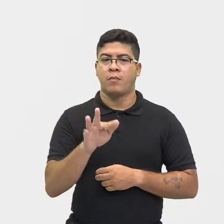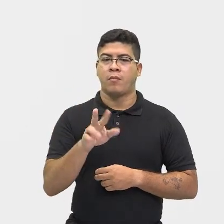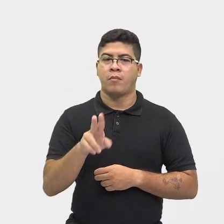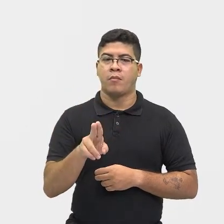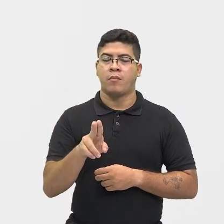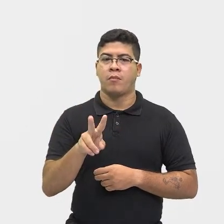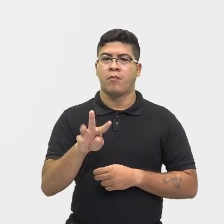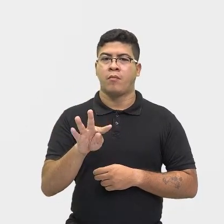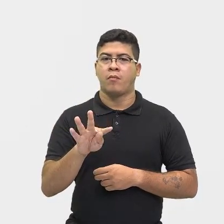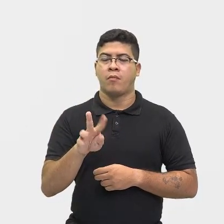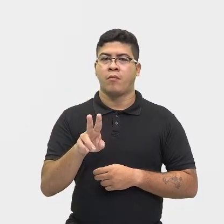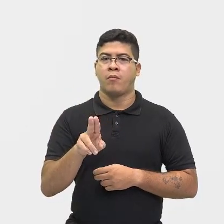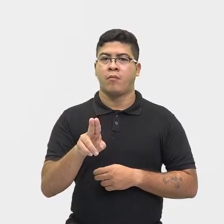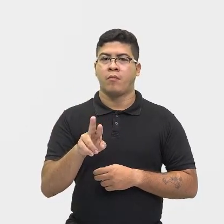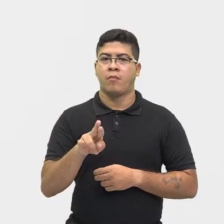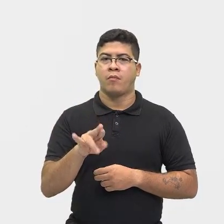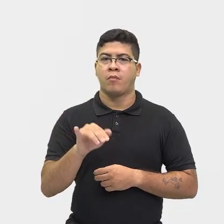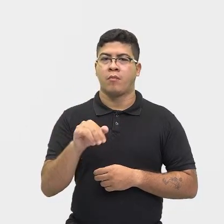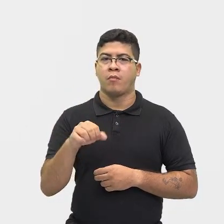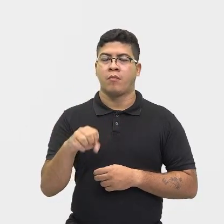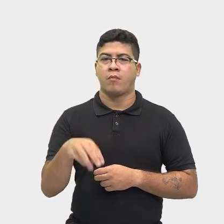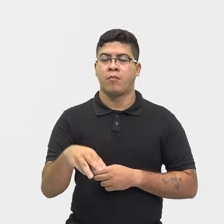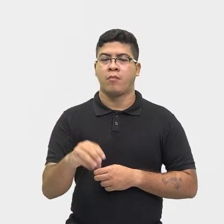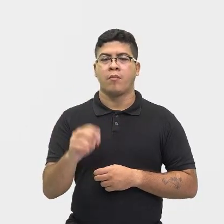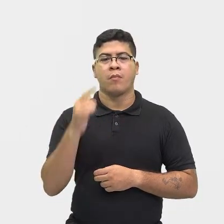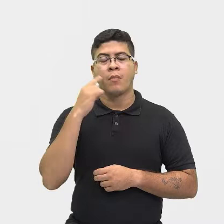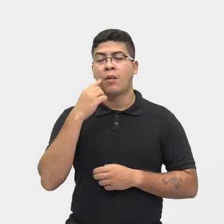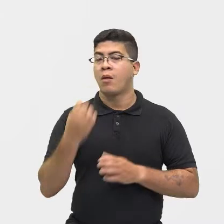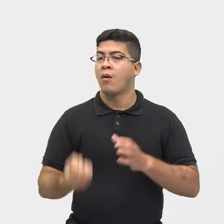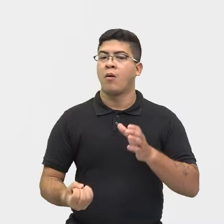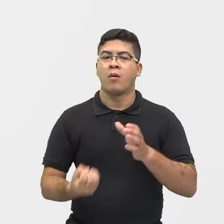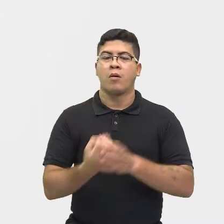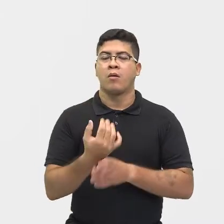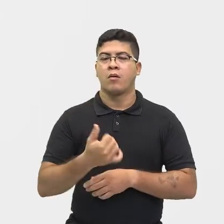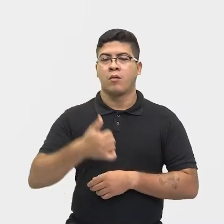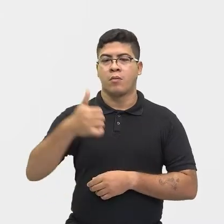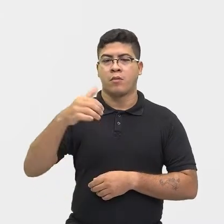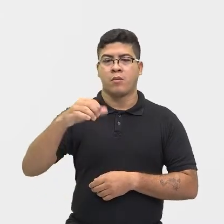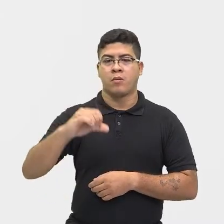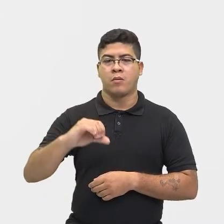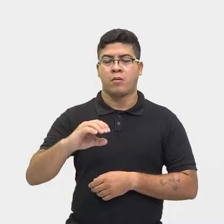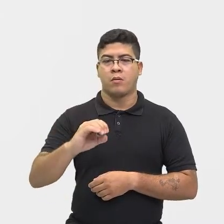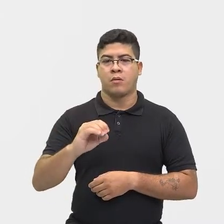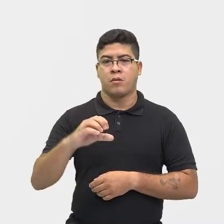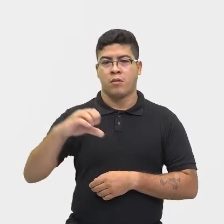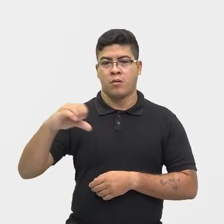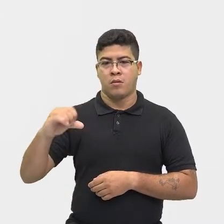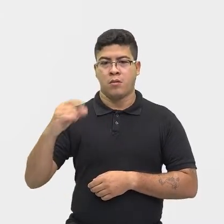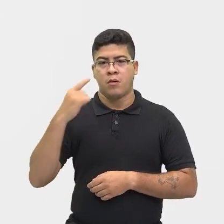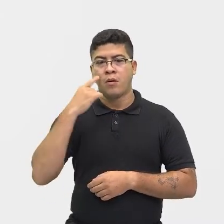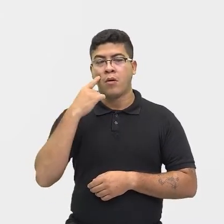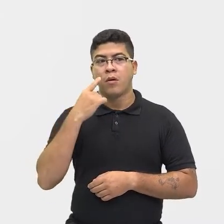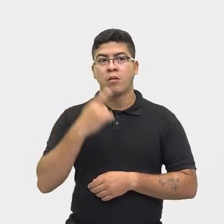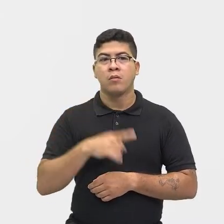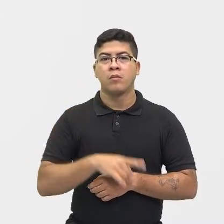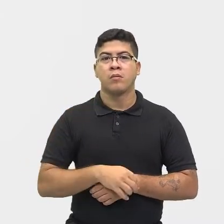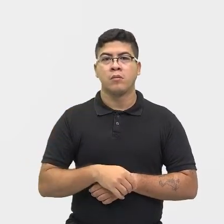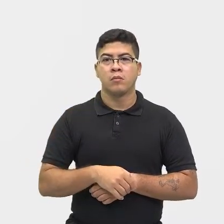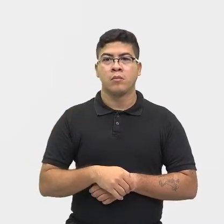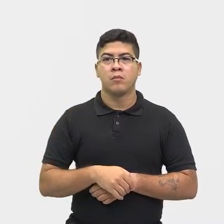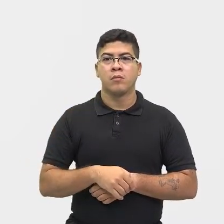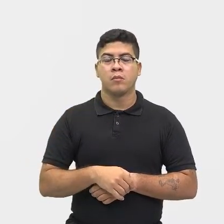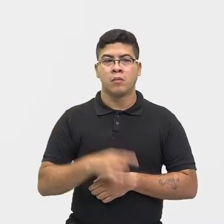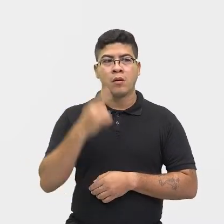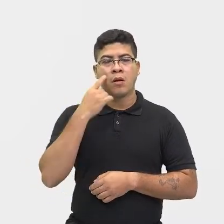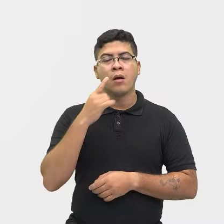ideia do futurismo, que diz assim, olha, o futurismo ele foi fundado em 1909, na Itália, por Filippo Tommaso